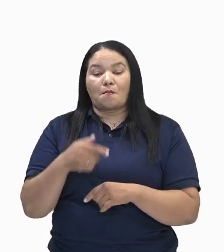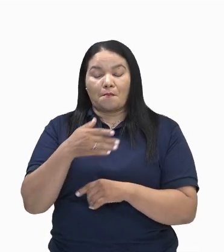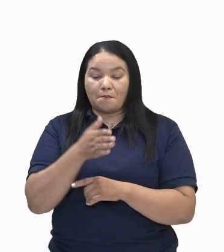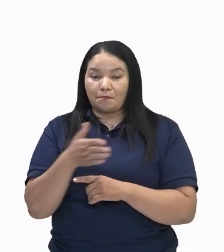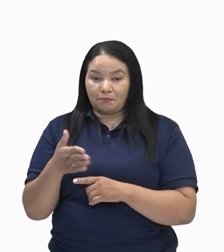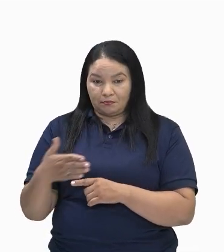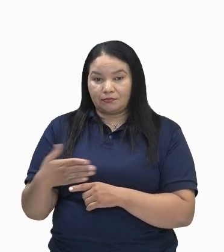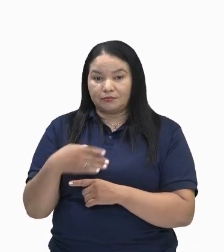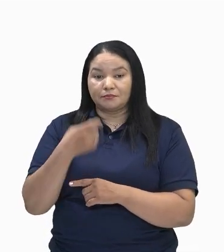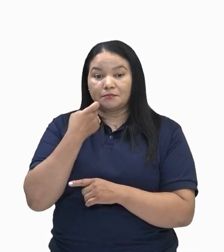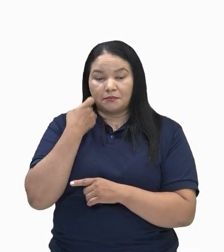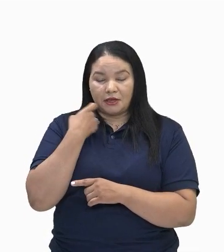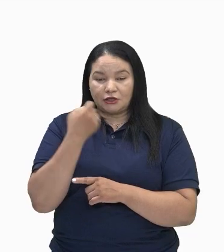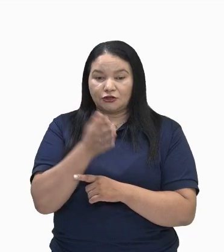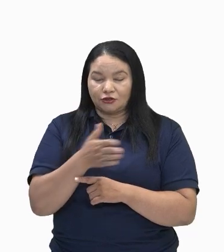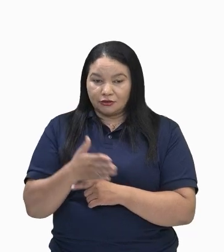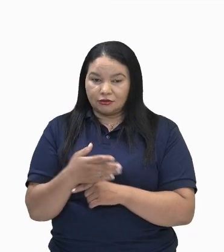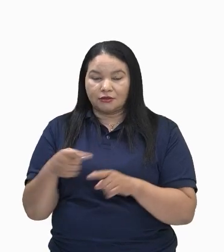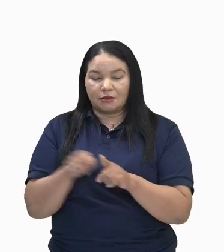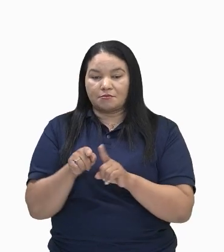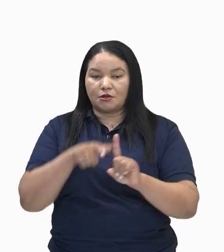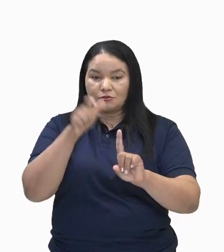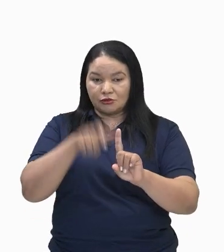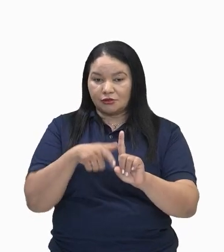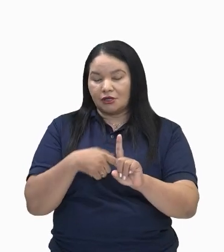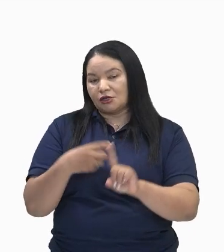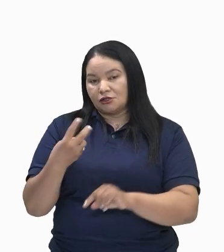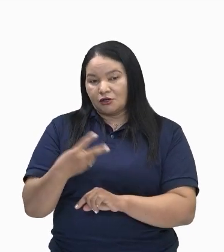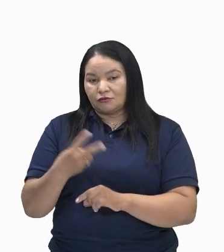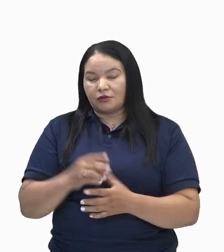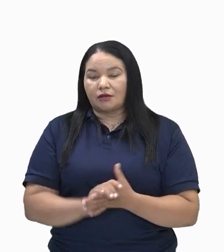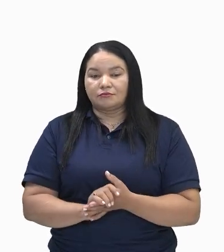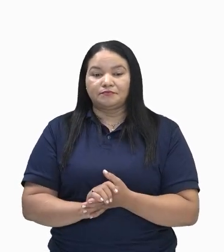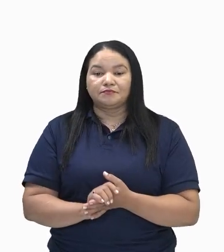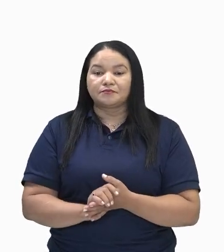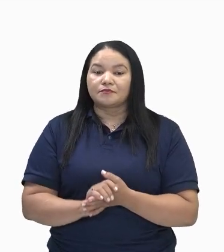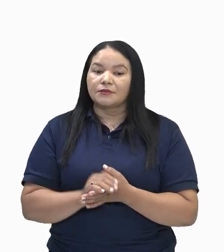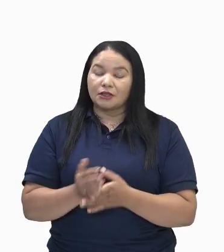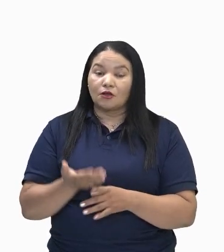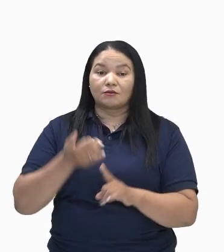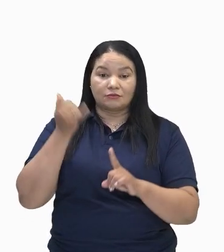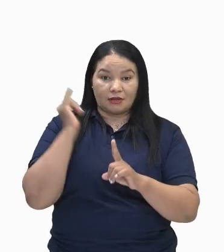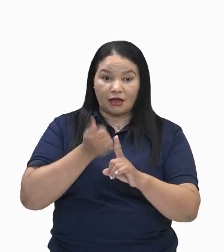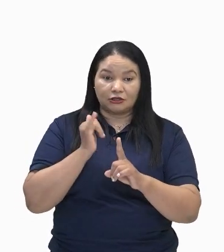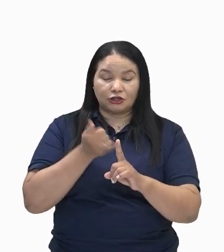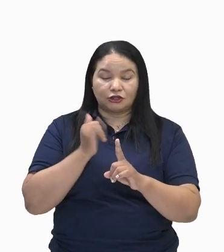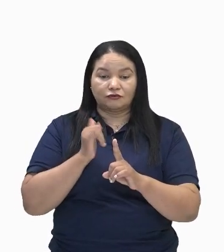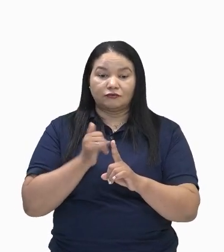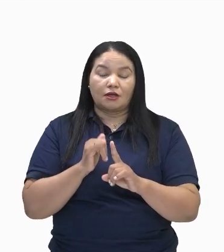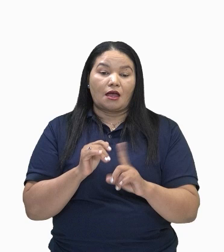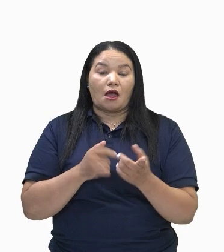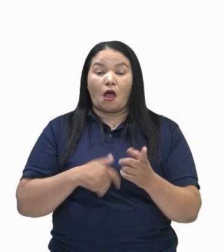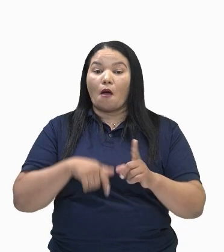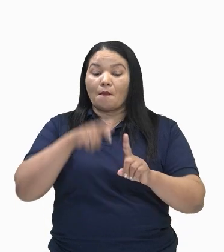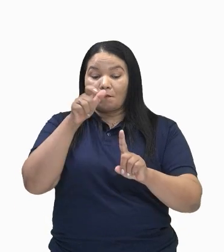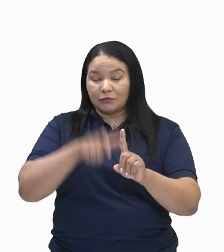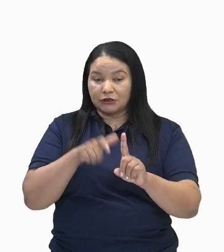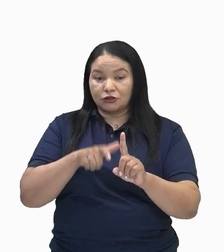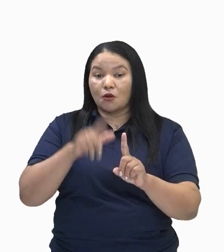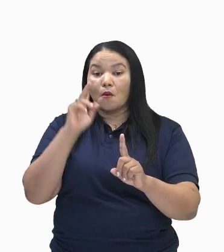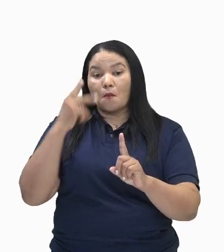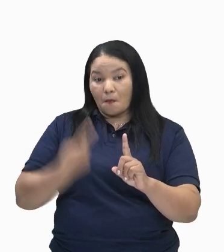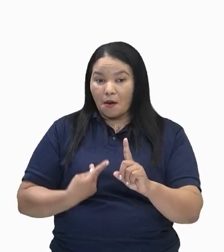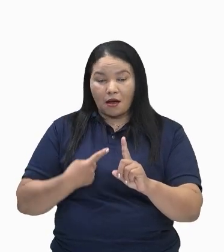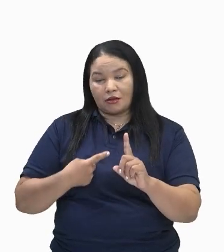secundário, correto? No caso, há muitas narrativas em que os personagens humanos não são os principais, e é o caso dessa